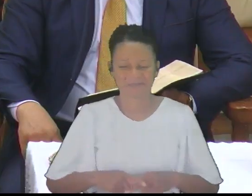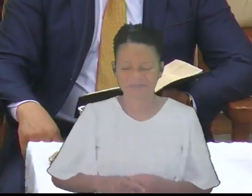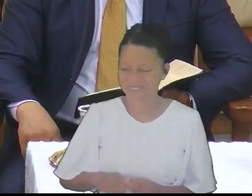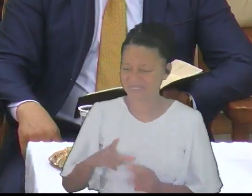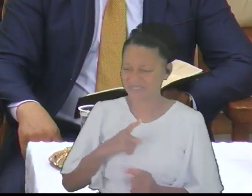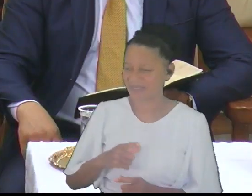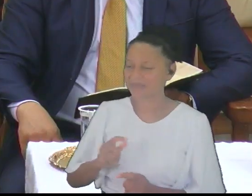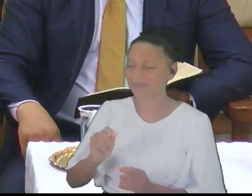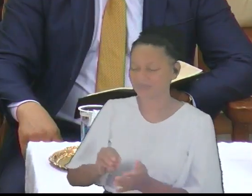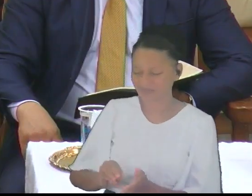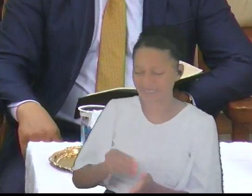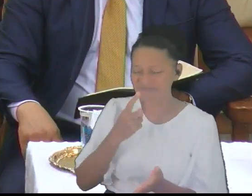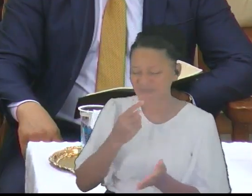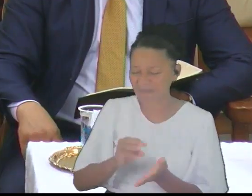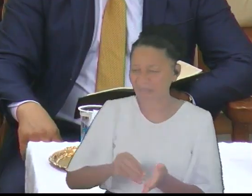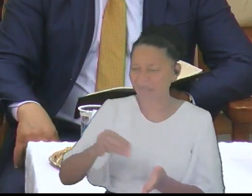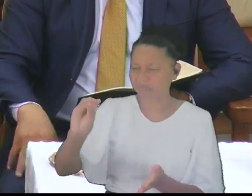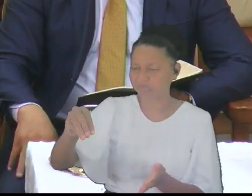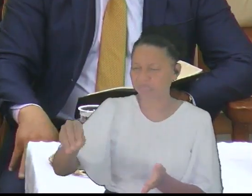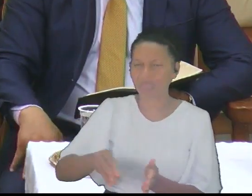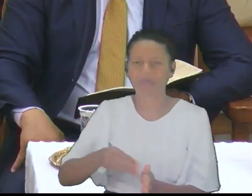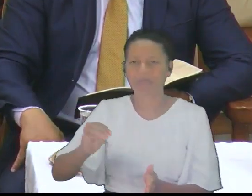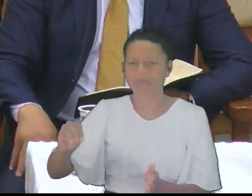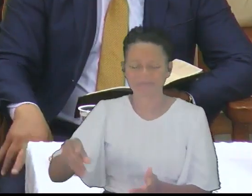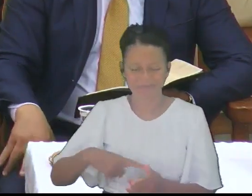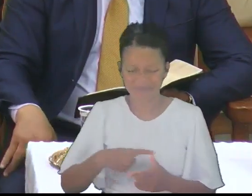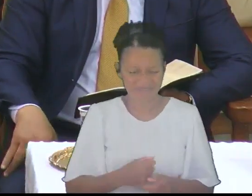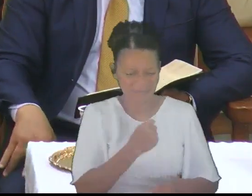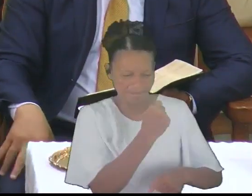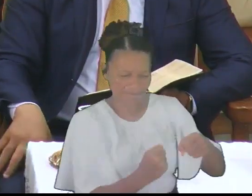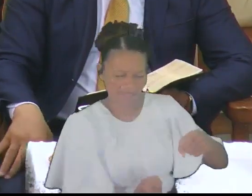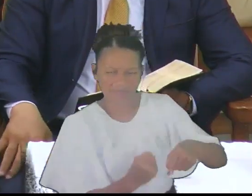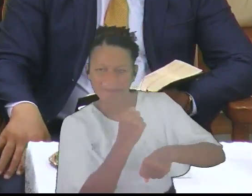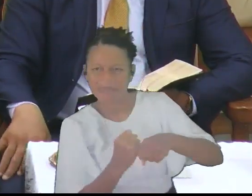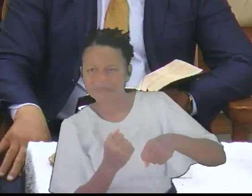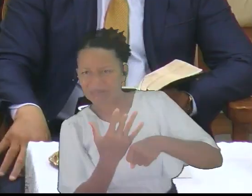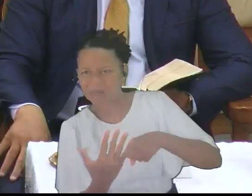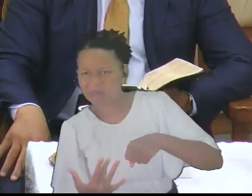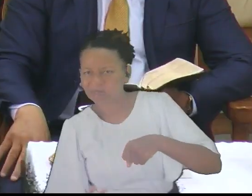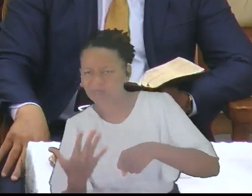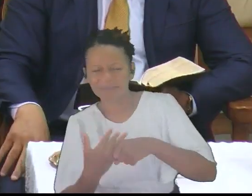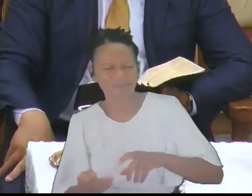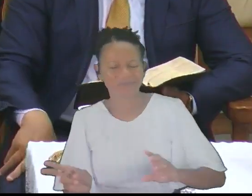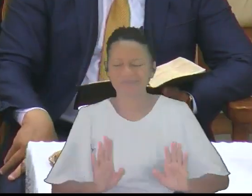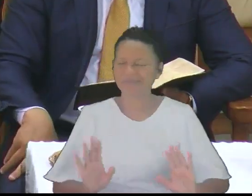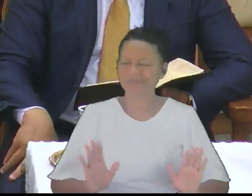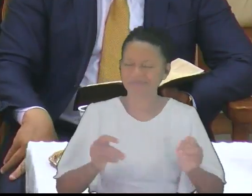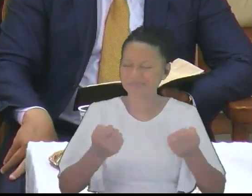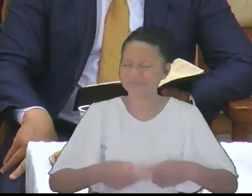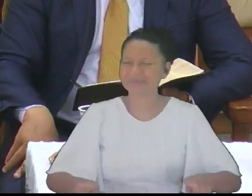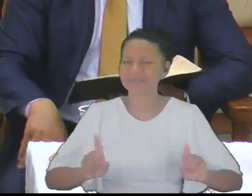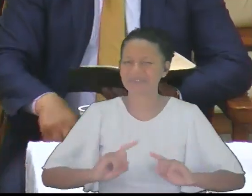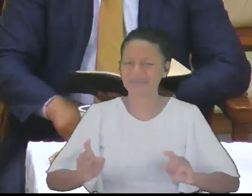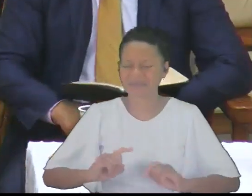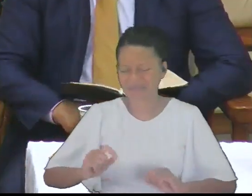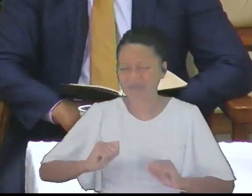aspersão, não precisamos mais de derramamento de sangue, não precisamos mais de bodes, não precisamos mais de cordeiros,